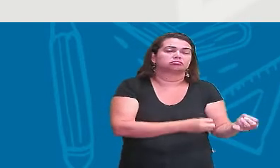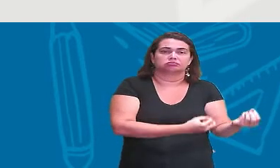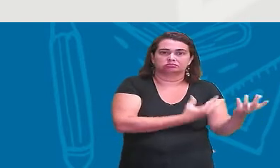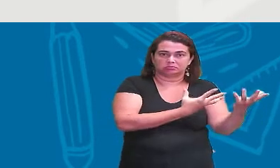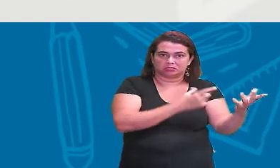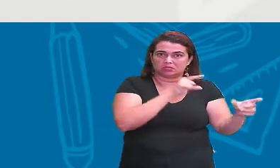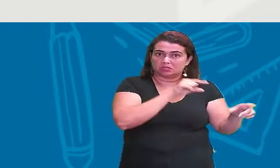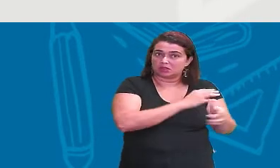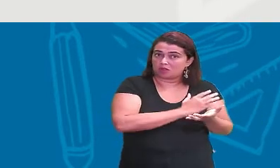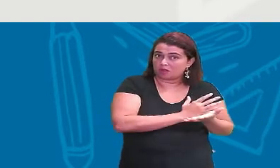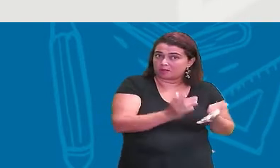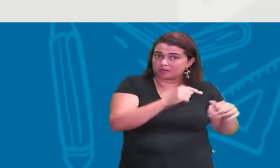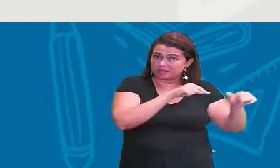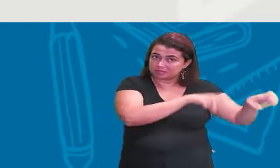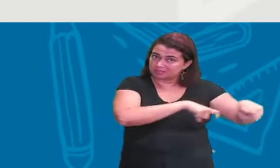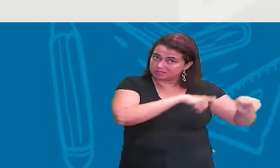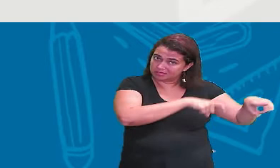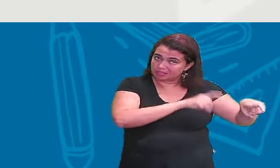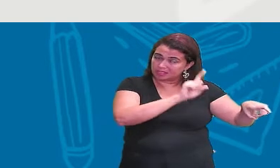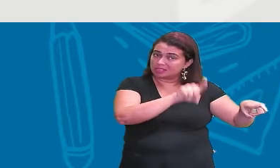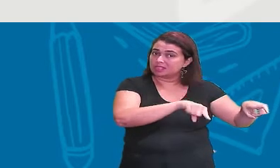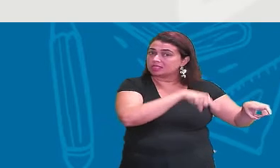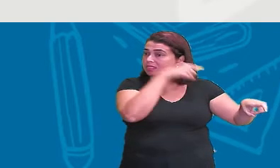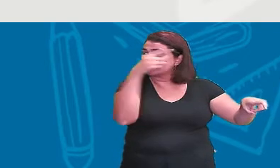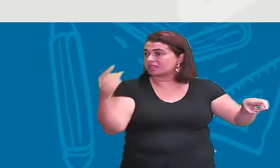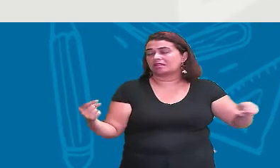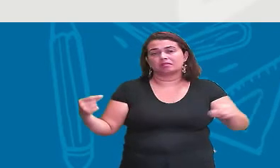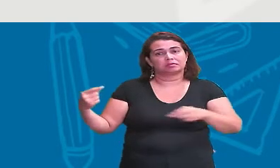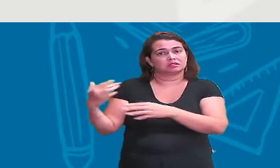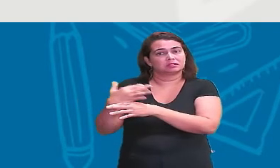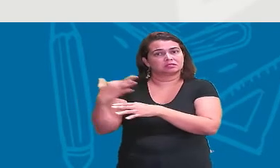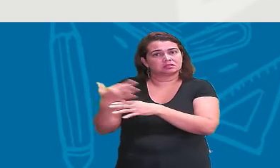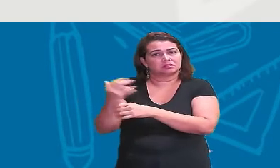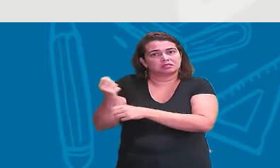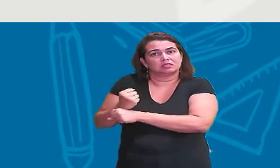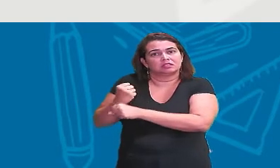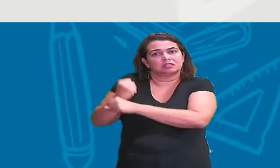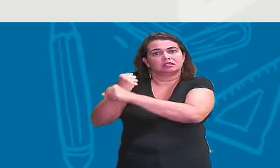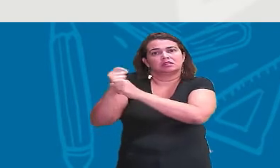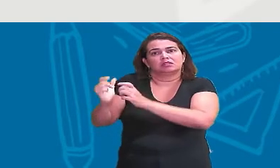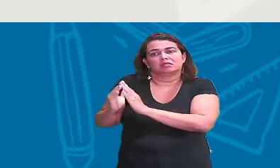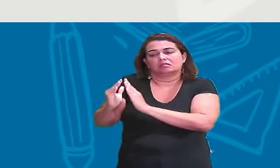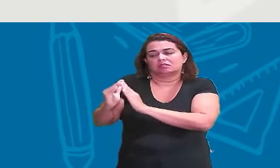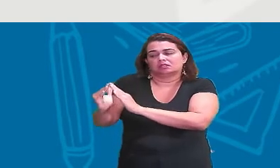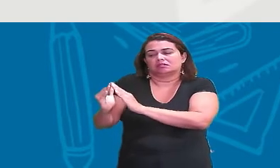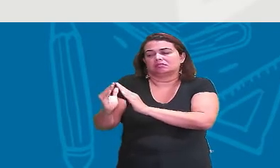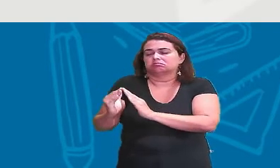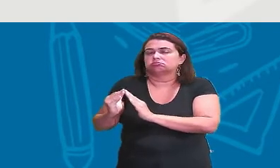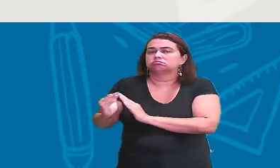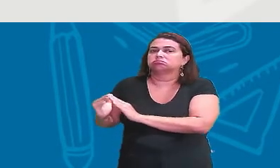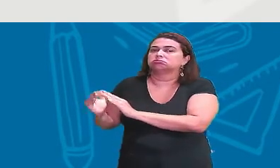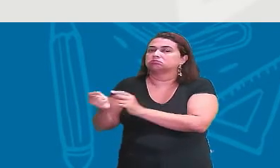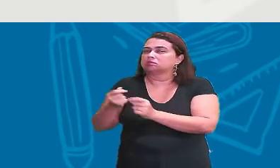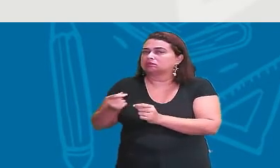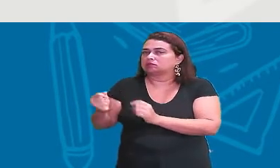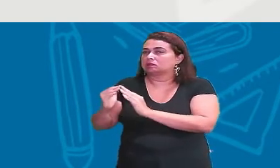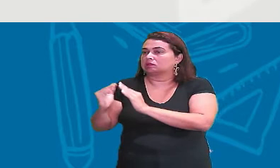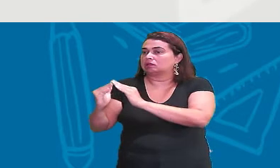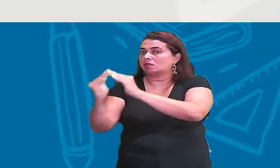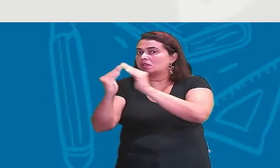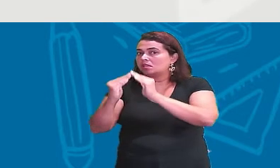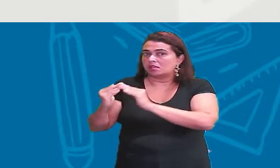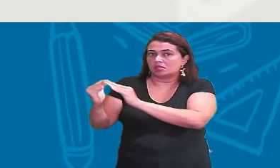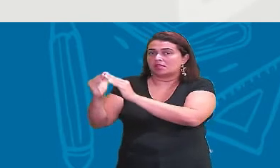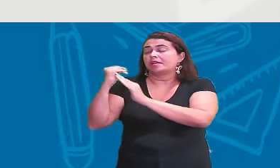depois ir para os grandes centros urbanos, tá certo? Claro, foi uma necessidade de se criar o